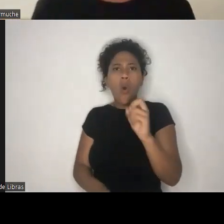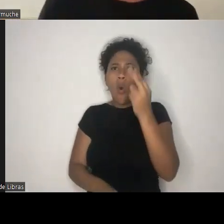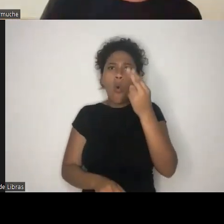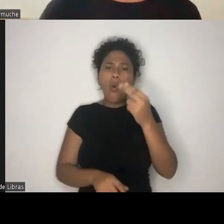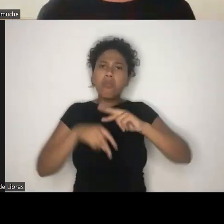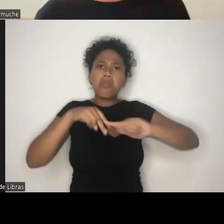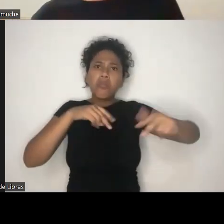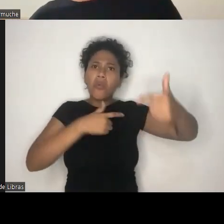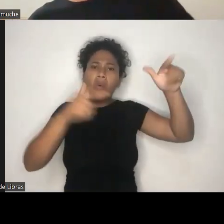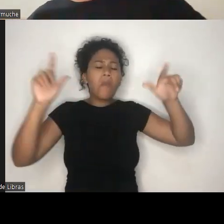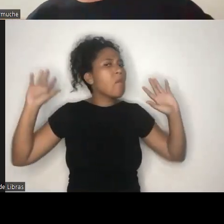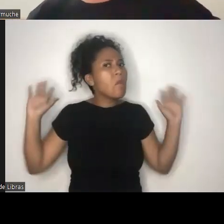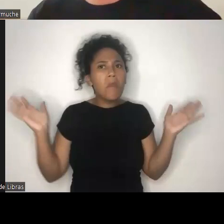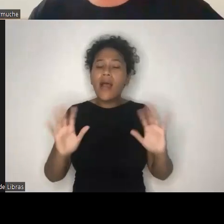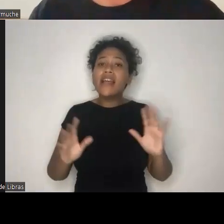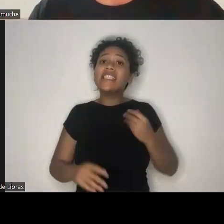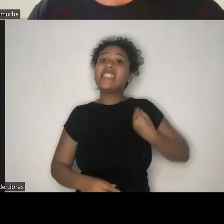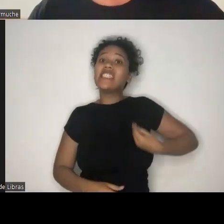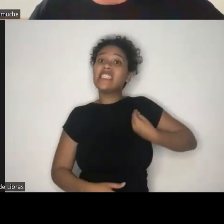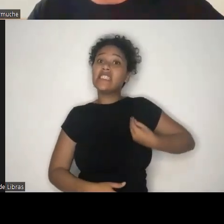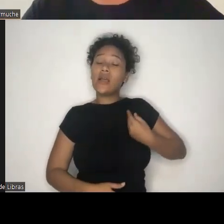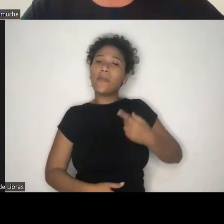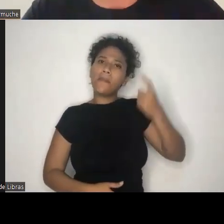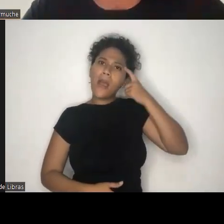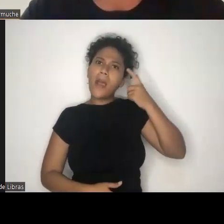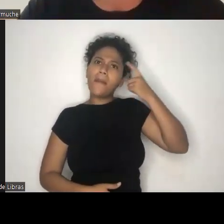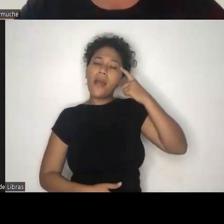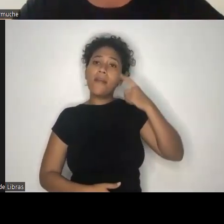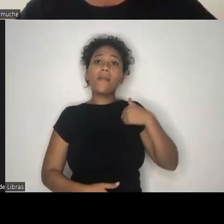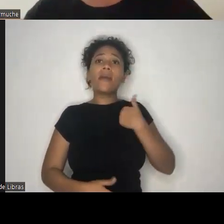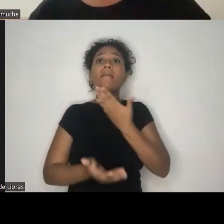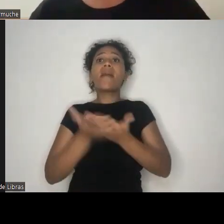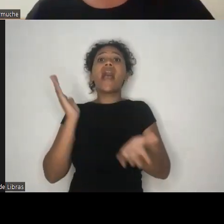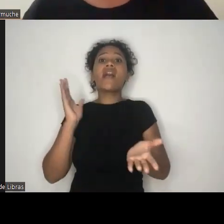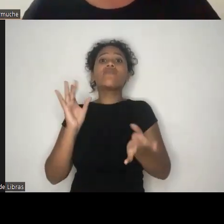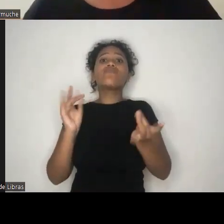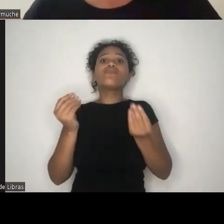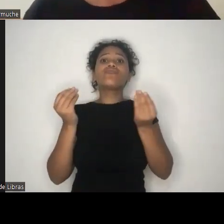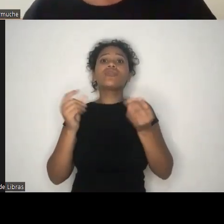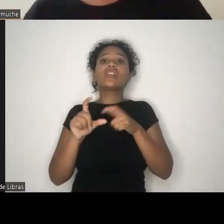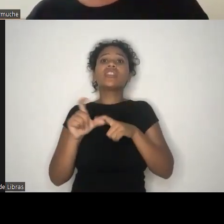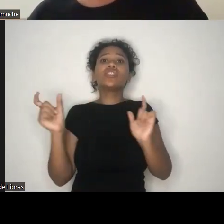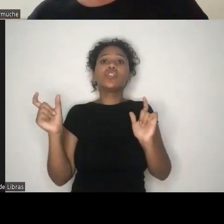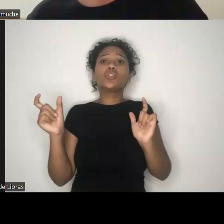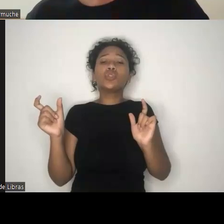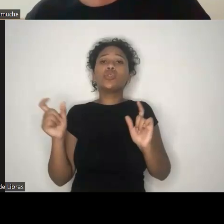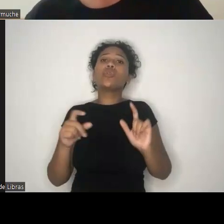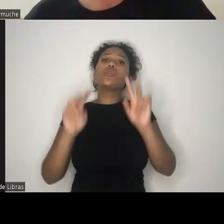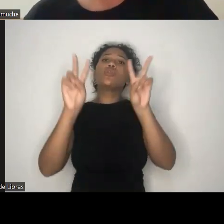a me envolver com questões existenciais que para mim é perder muito sentido várias outras questões sobre